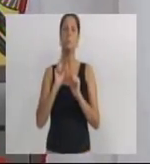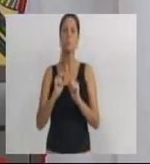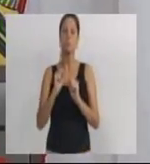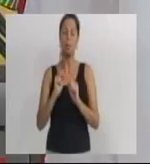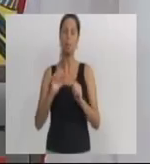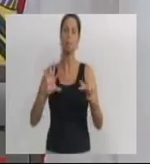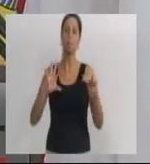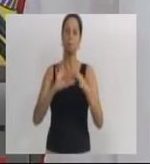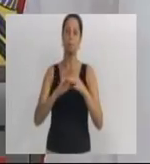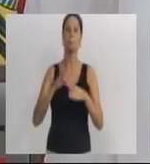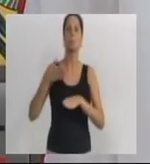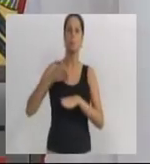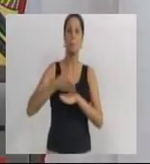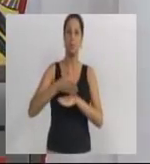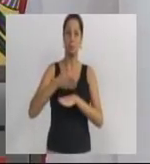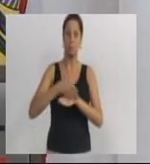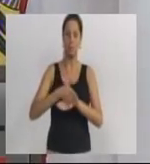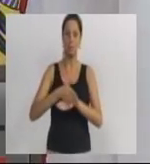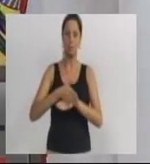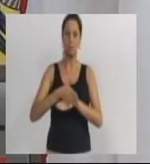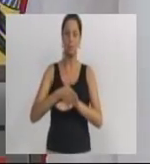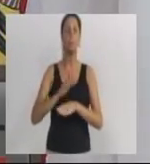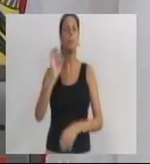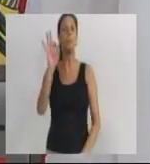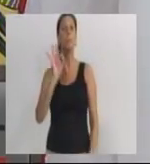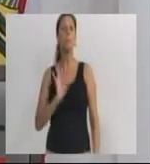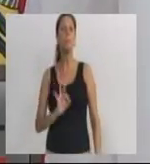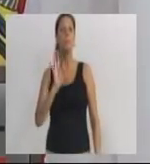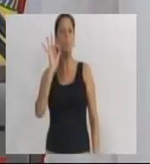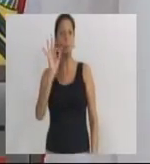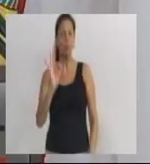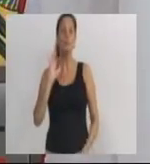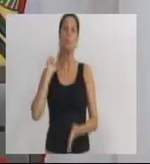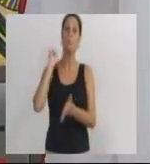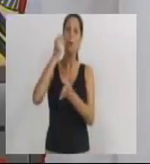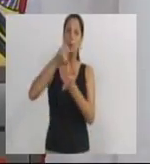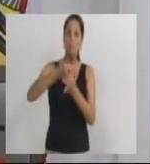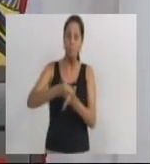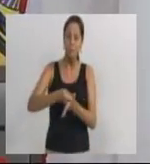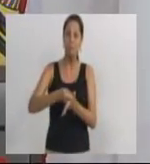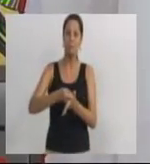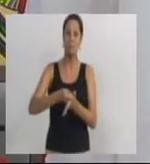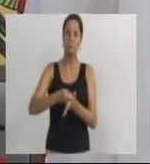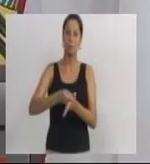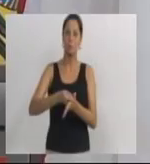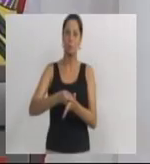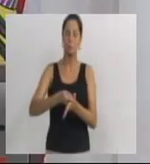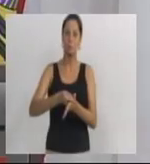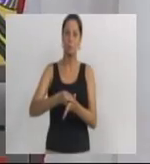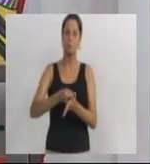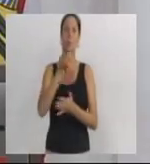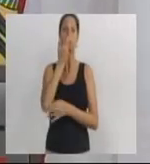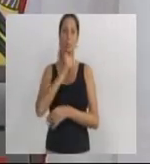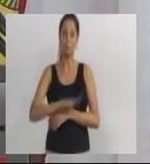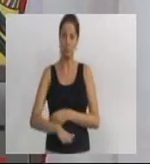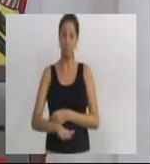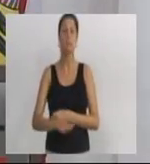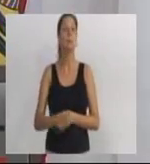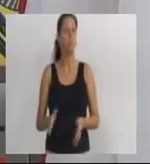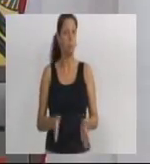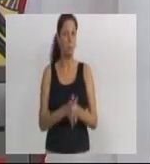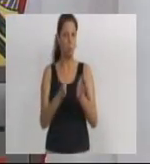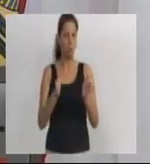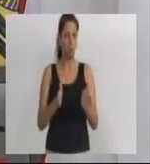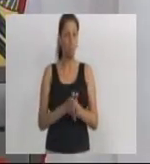participasse com uma parcela de pagamento das crianças carentes e